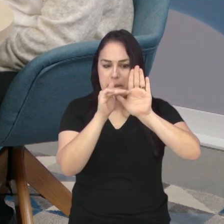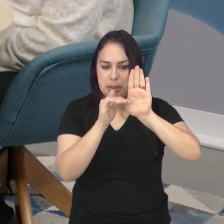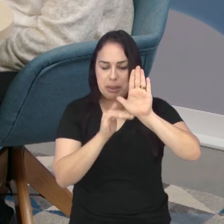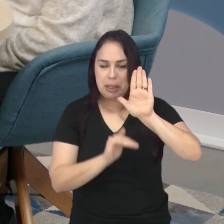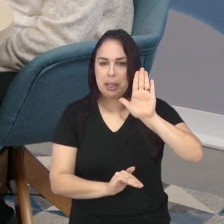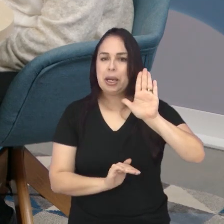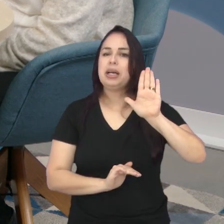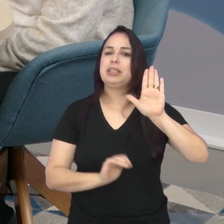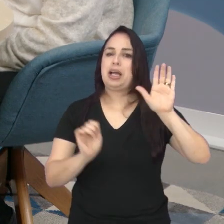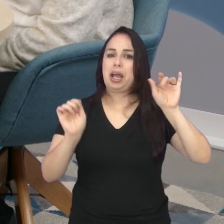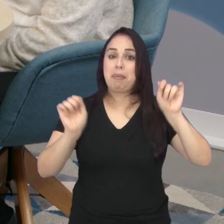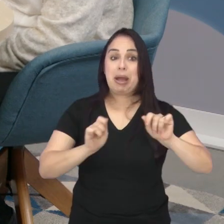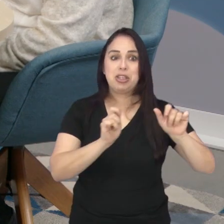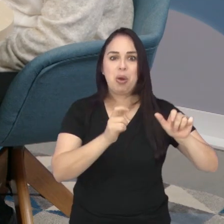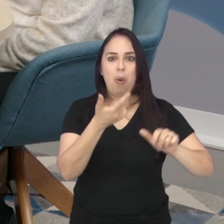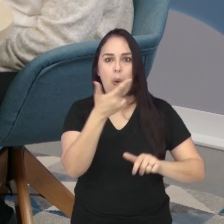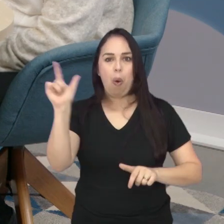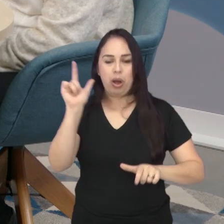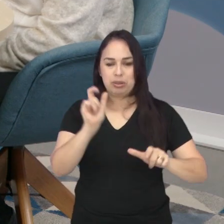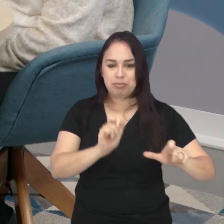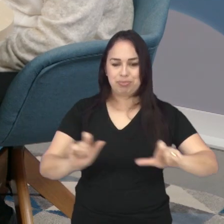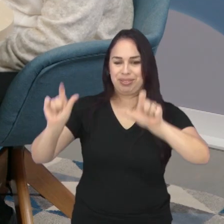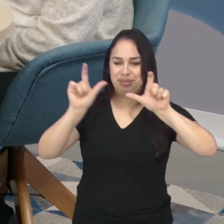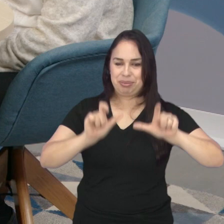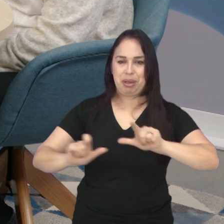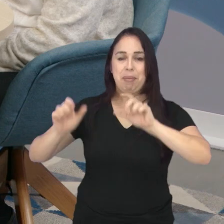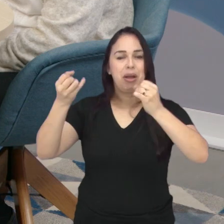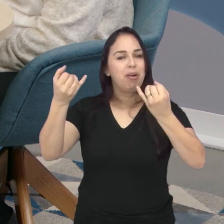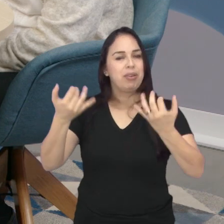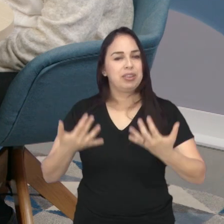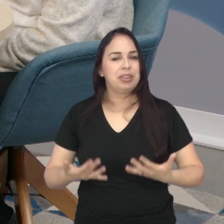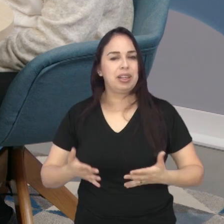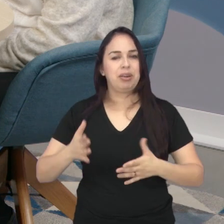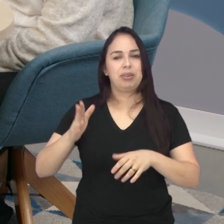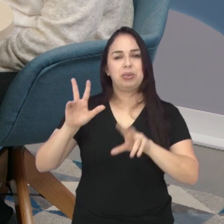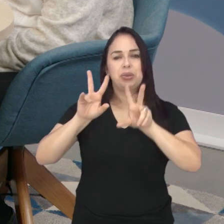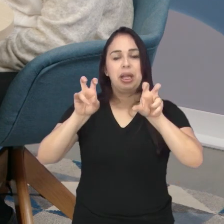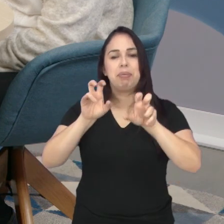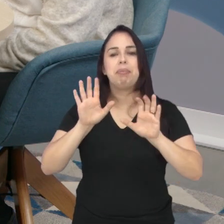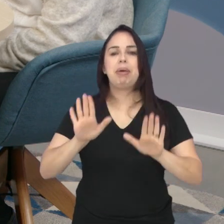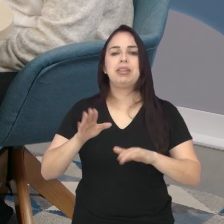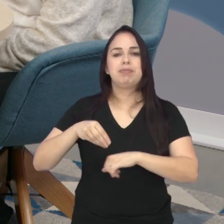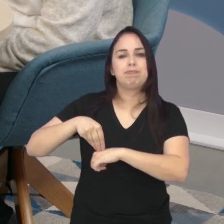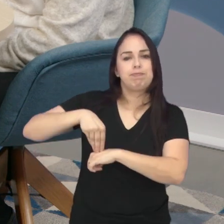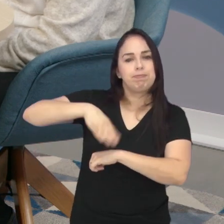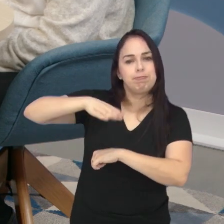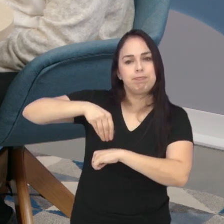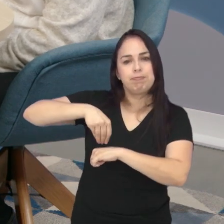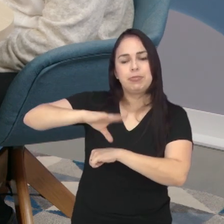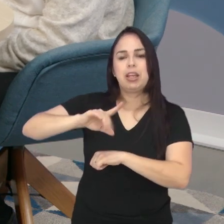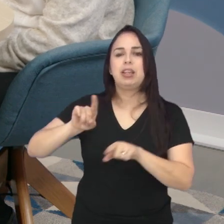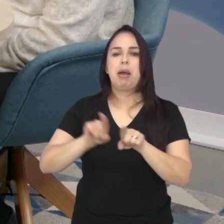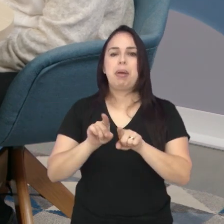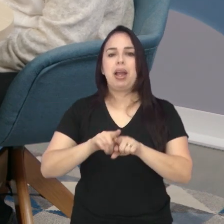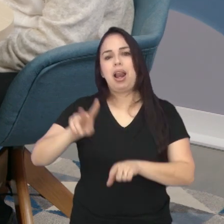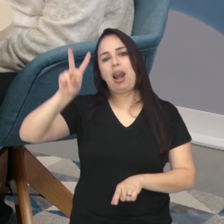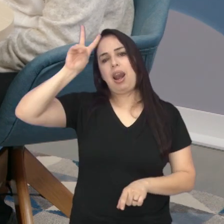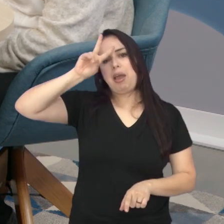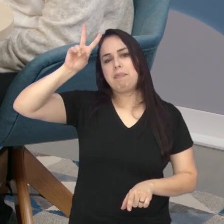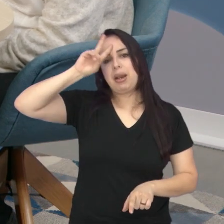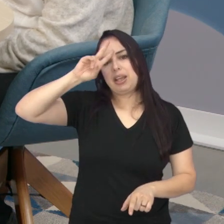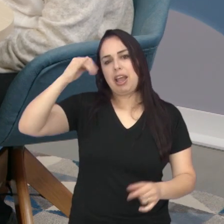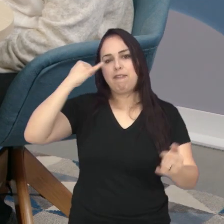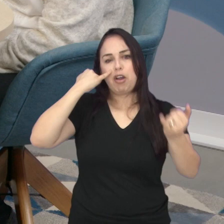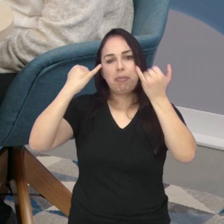Daria para fazer vários programas, como a gente conversou, para falar desse tema, mas eu acho que a gente passou a mensagem e Sim, principalmente reforçar que é